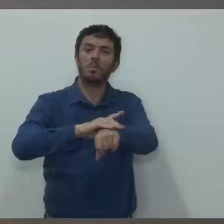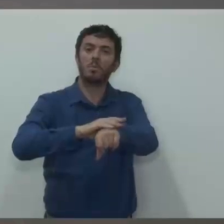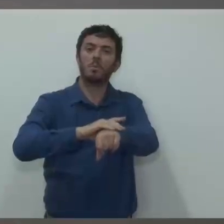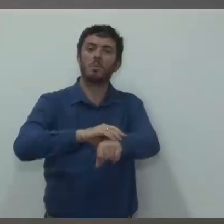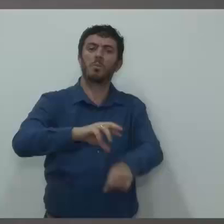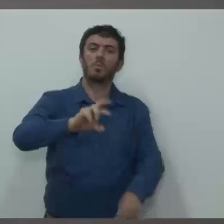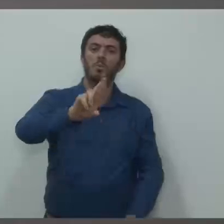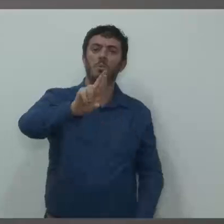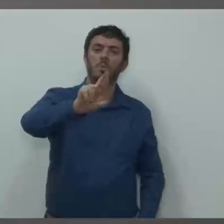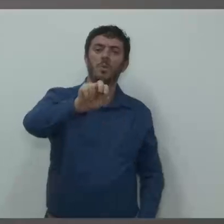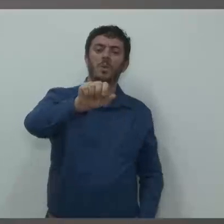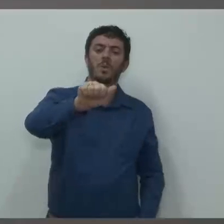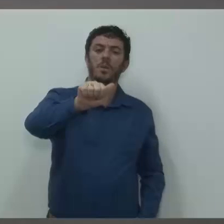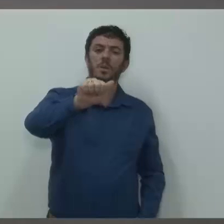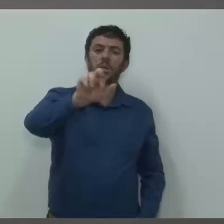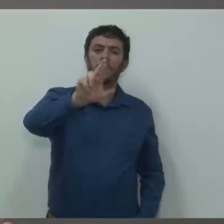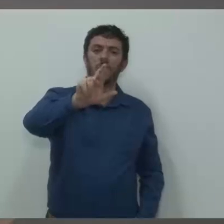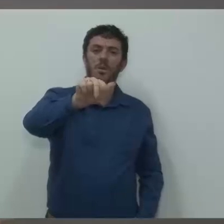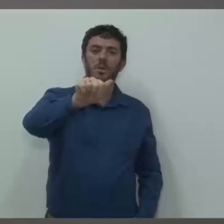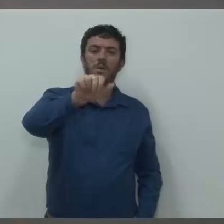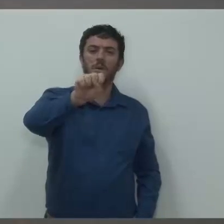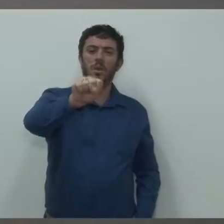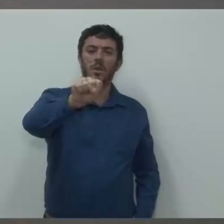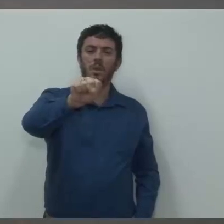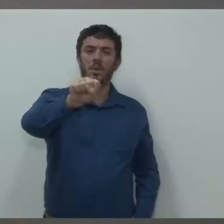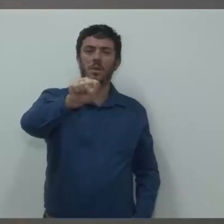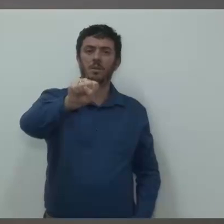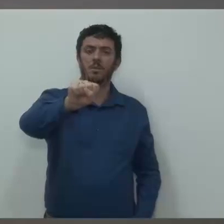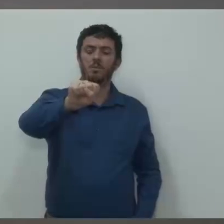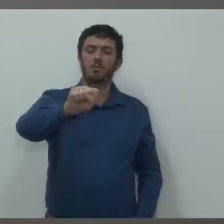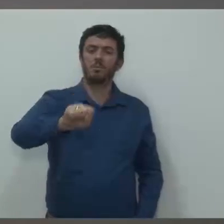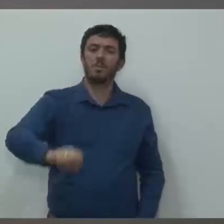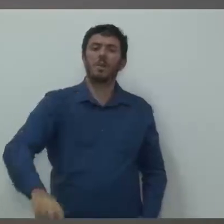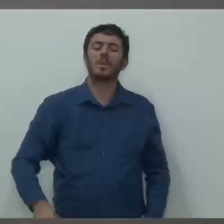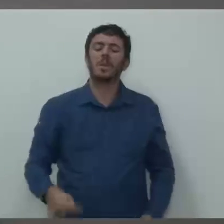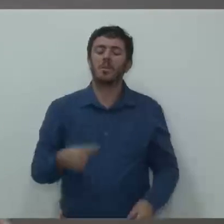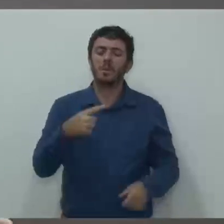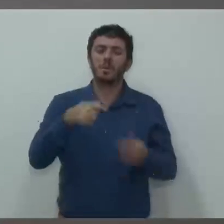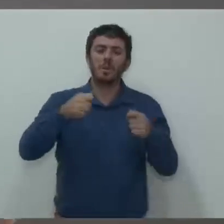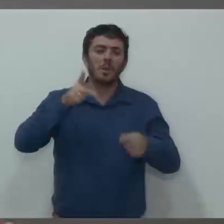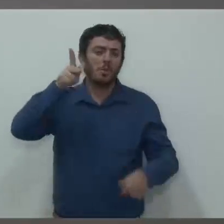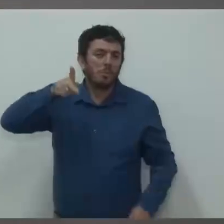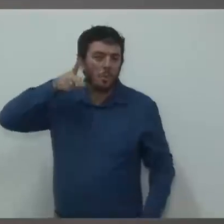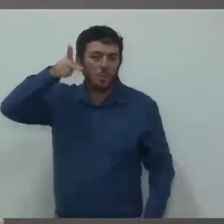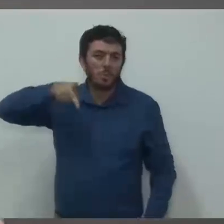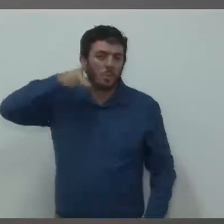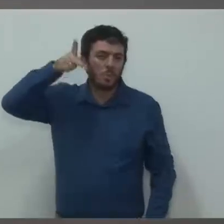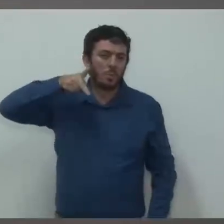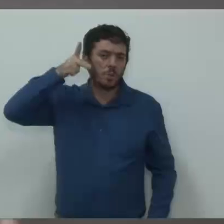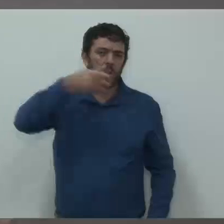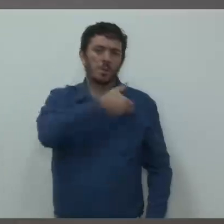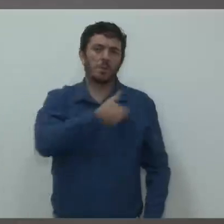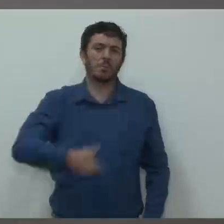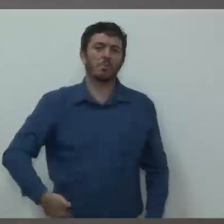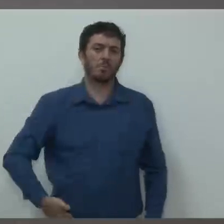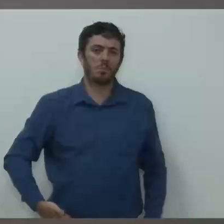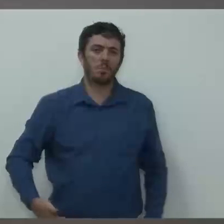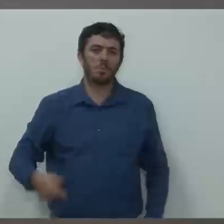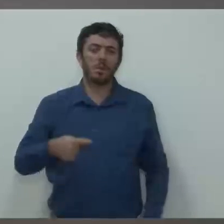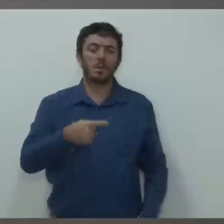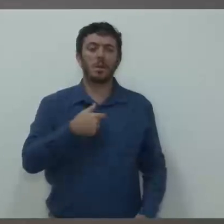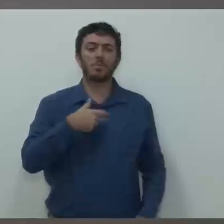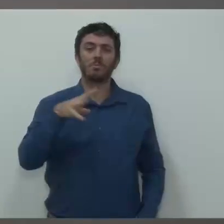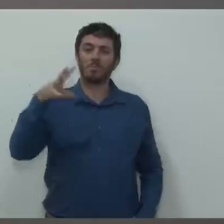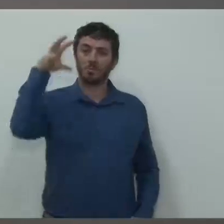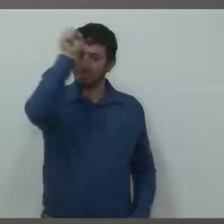questão tão delicada. E aí a gente precisa de políticas públicas. Então foi muito gratificante estar presente aqui no Centro de Convivência e aprender um pouquinho